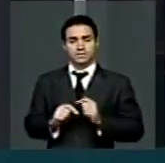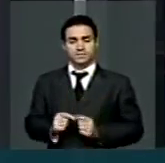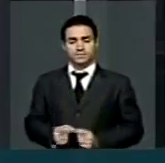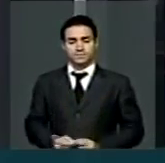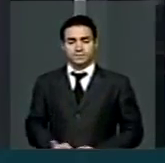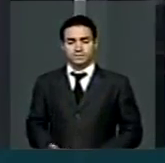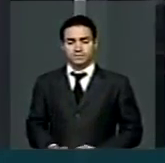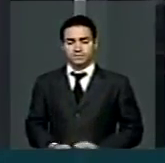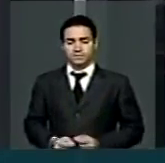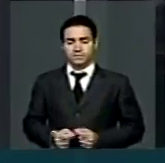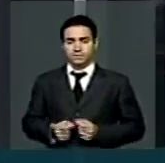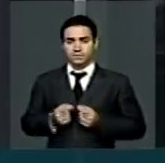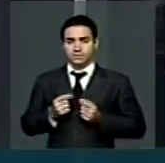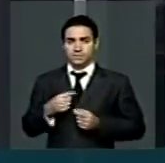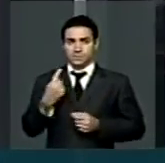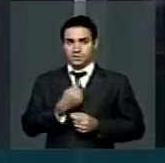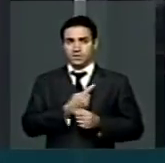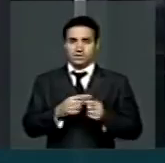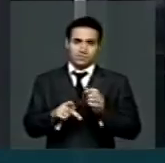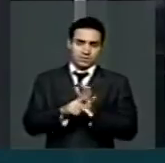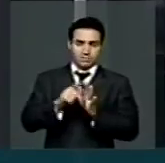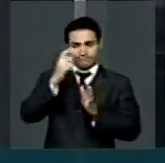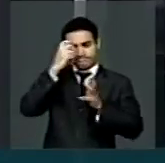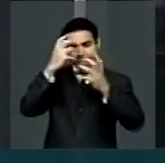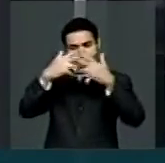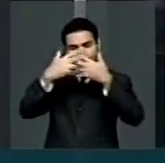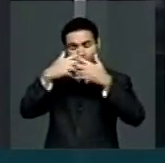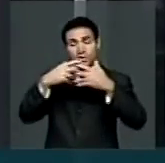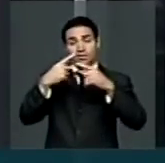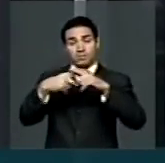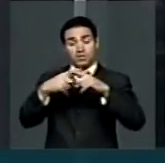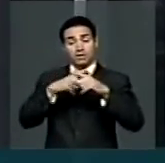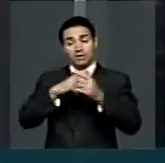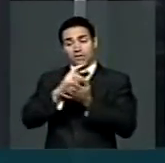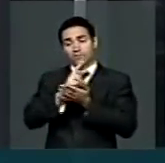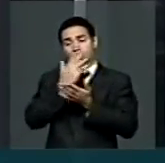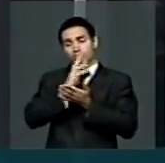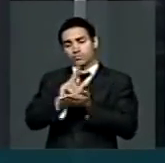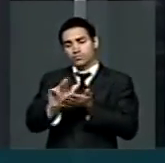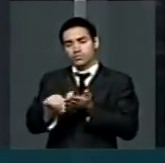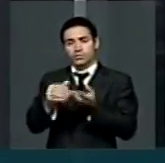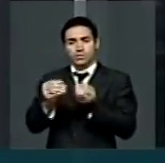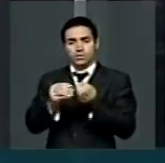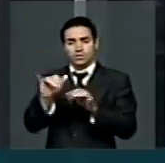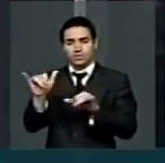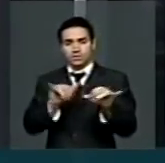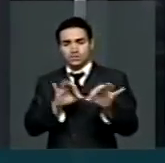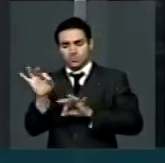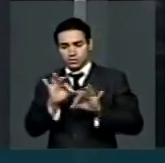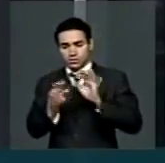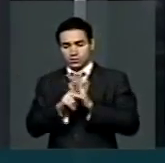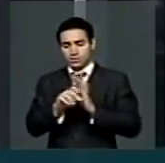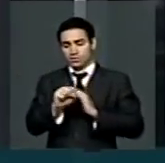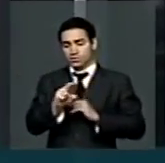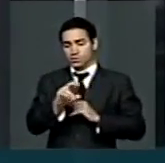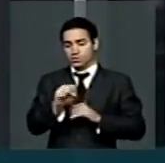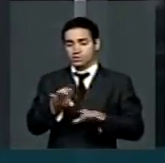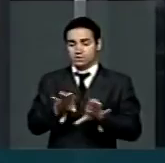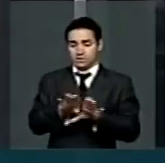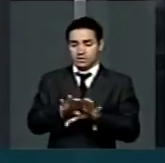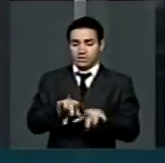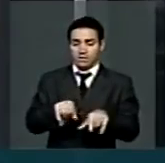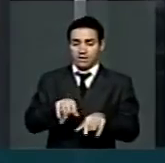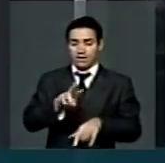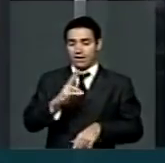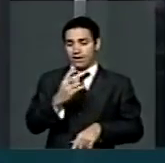Para concluir, nós temos que fazer nossas reflexões, porque além de toda a questão da estrutura do SUS, nós temos a questão de recursos